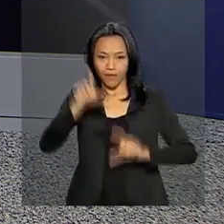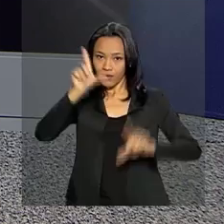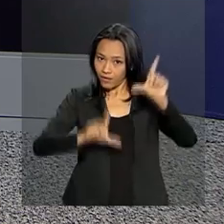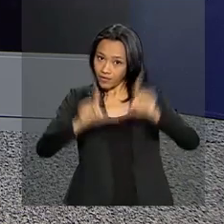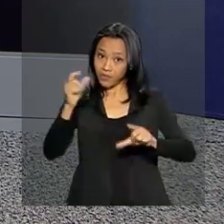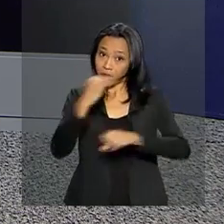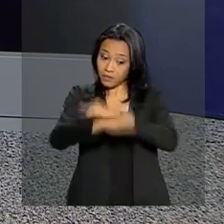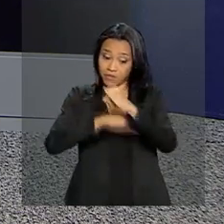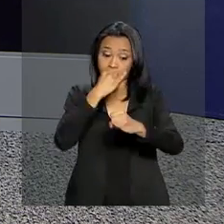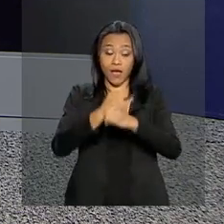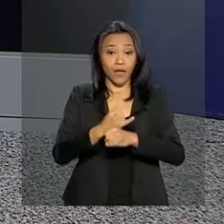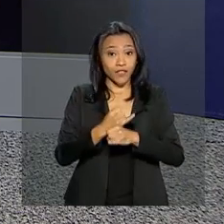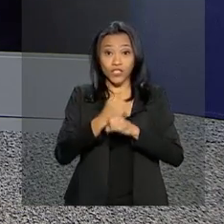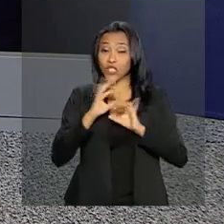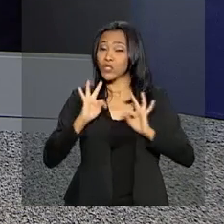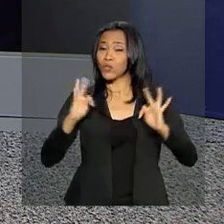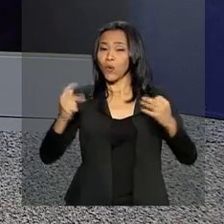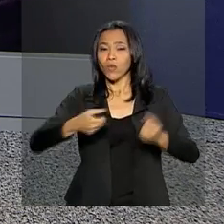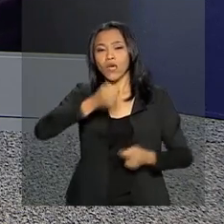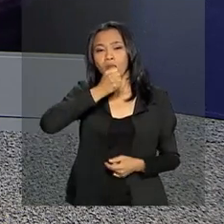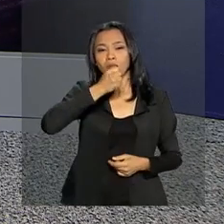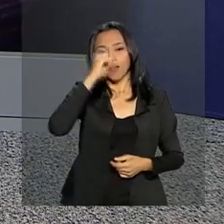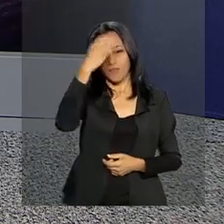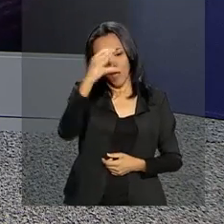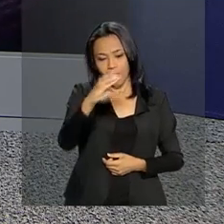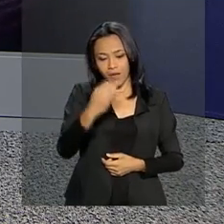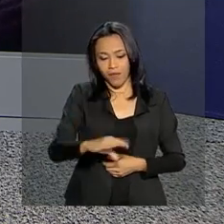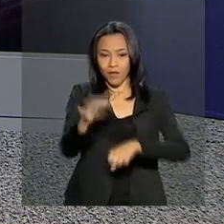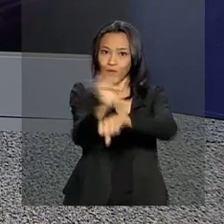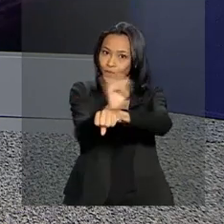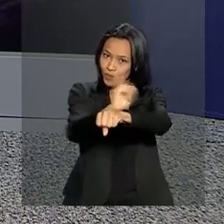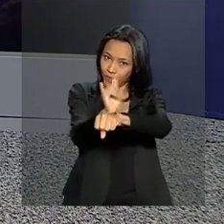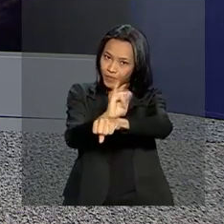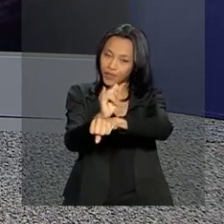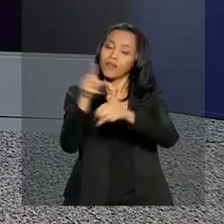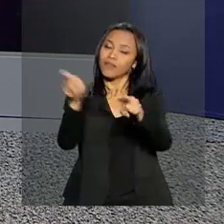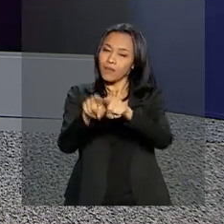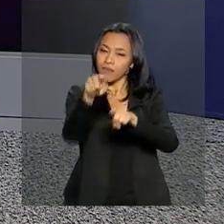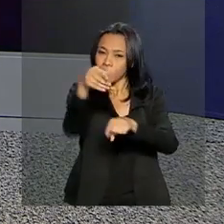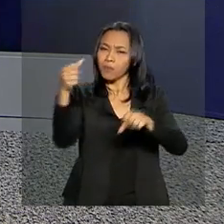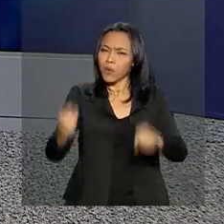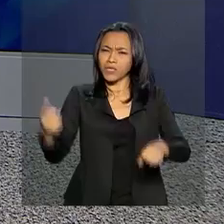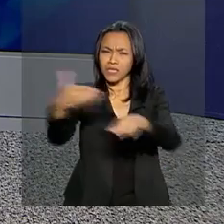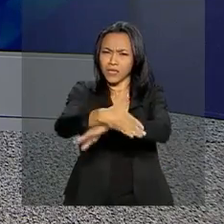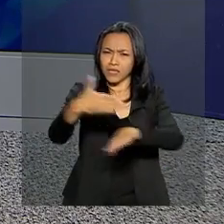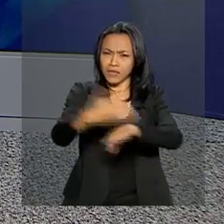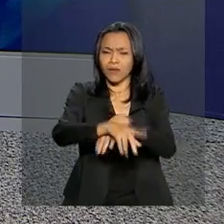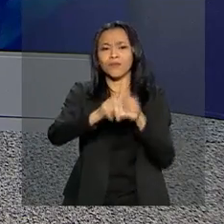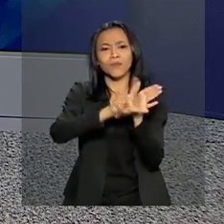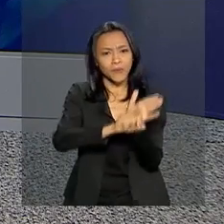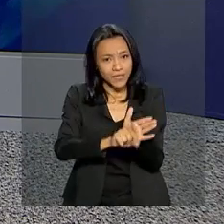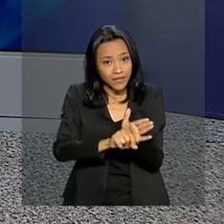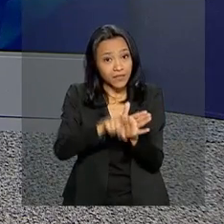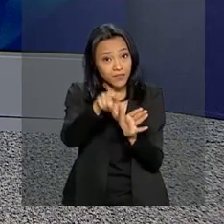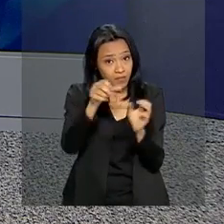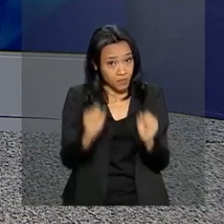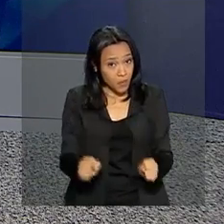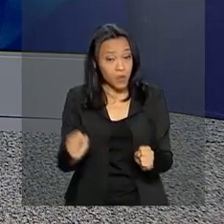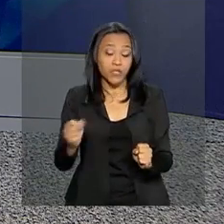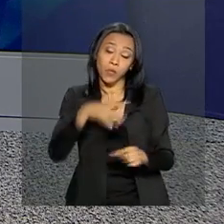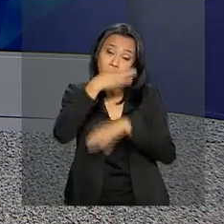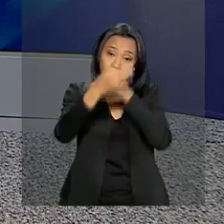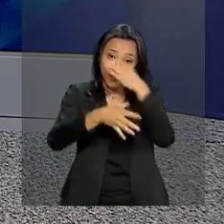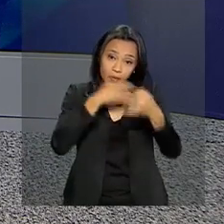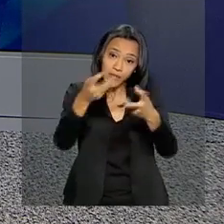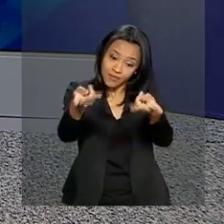da npr todas as reportagens estão em nosso canal no youtube acesse também o nosso perfil no twitter você pode mandar suas sugestões